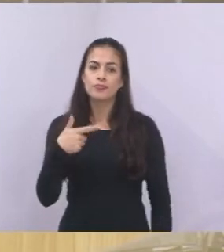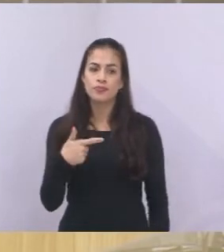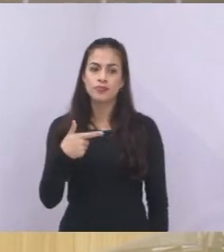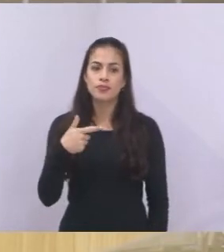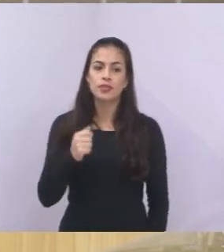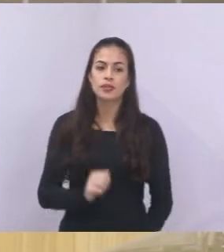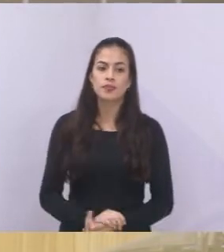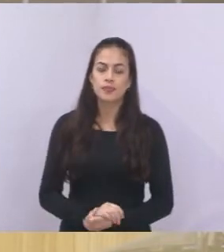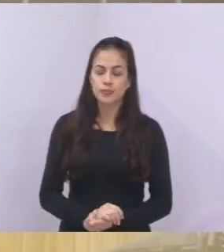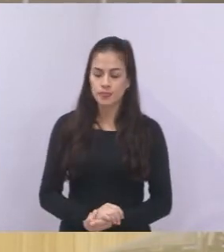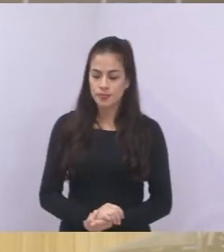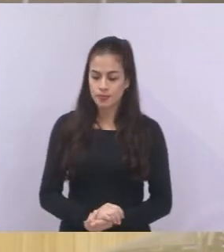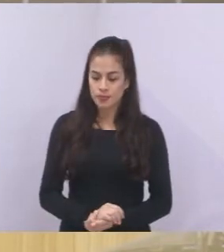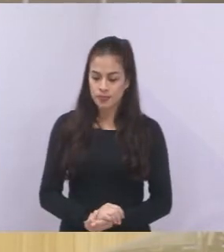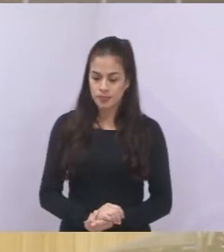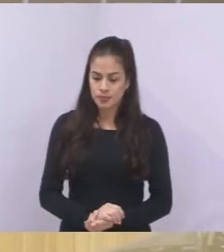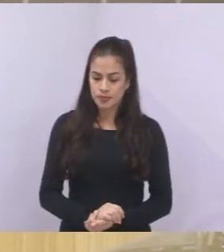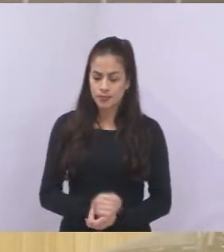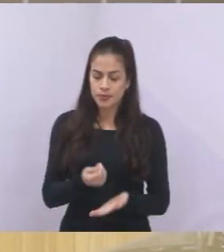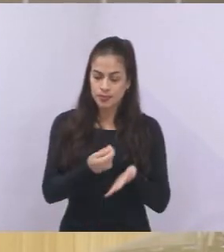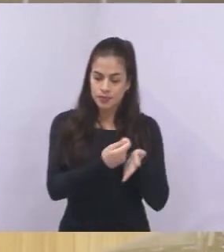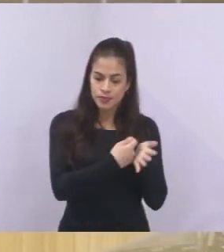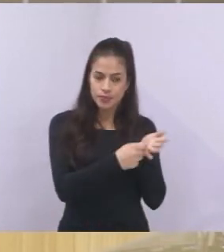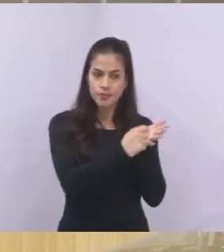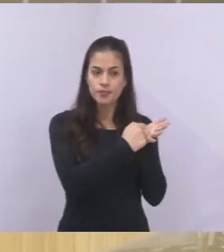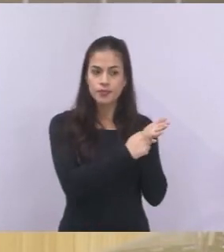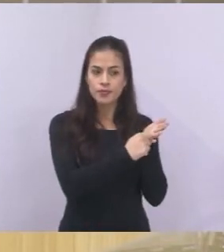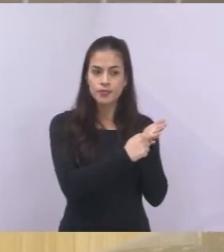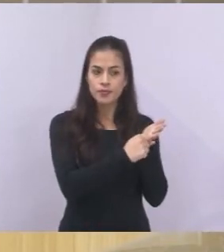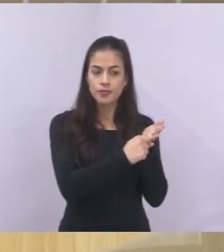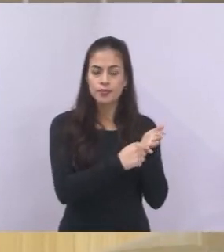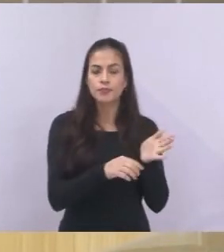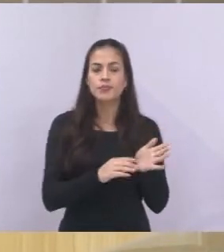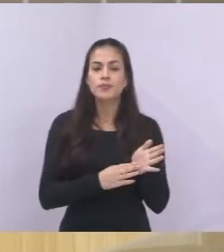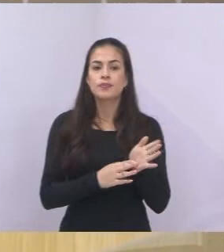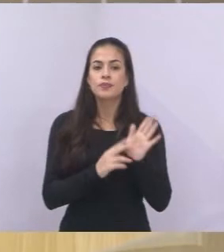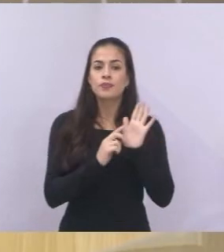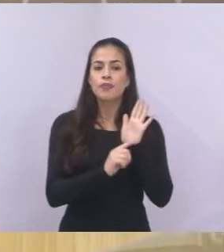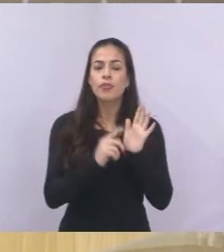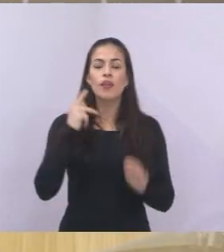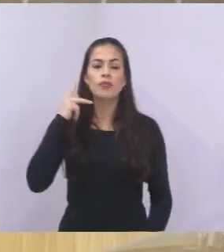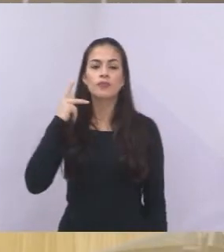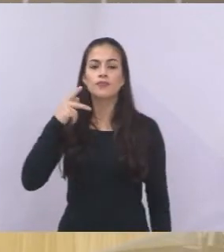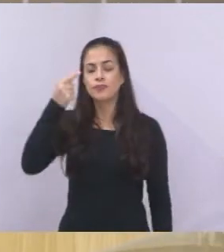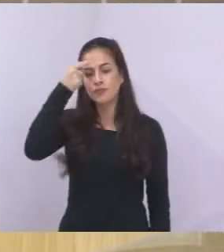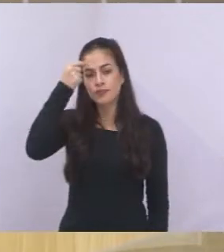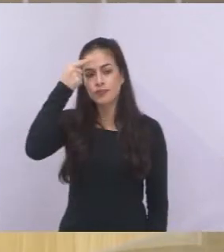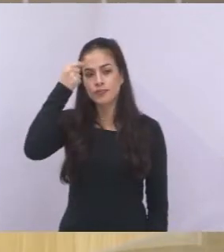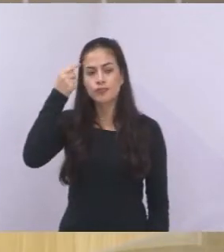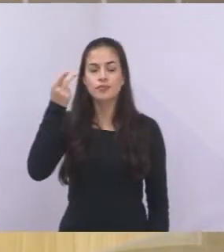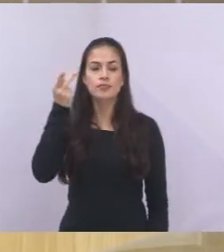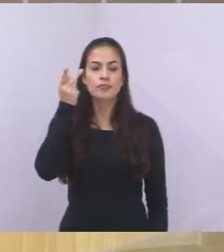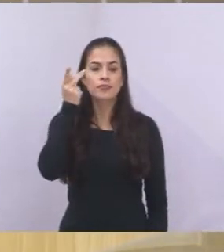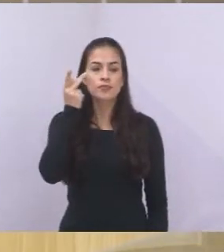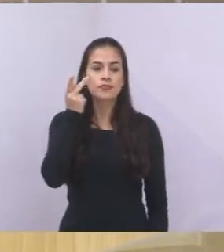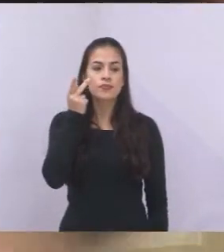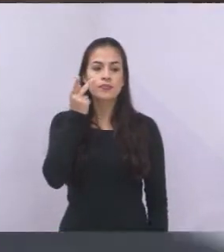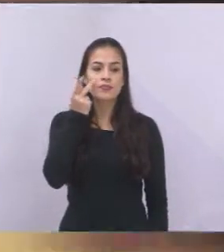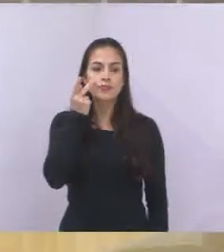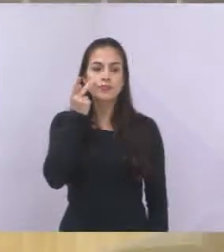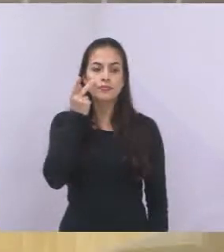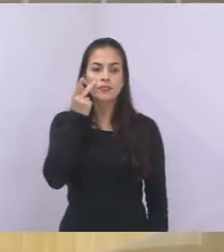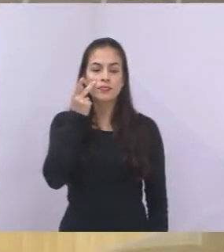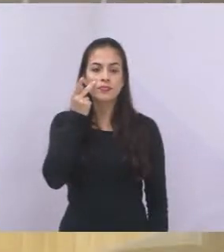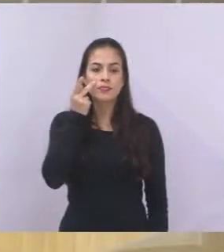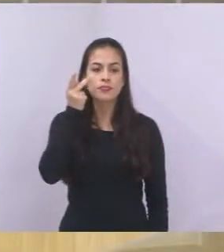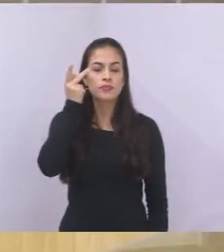emenda número 2 os vereadores Edgar Sasaki, Paulino dos Condutores, Maria Amélia, Paulino Esporte,